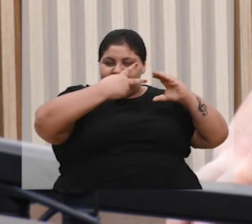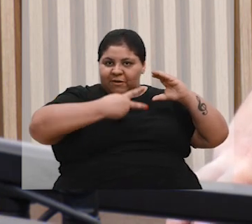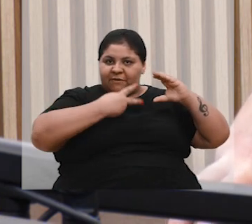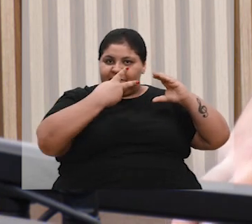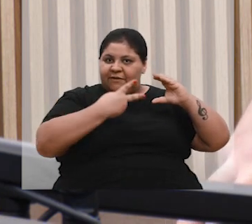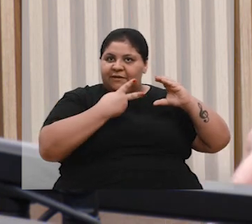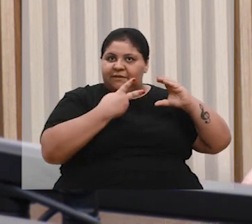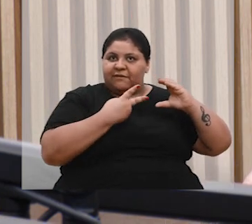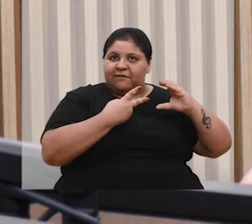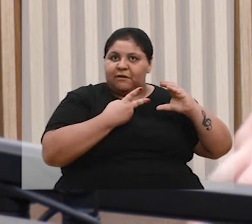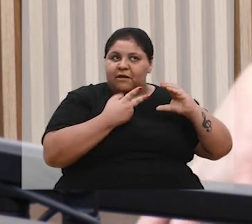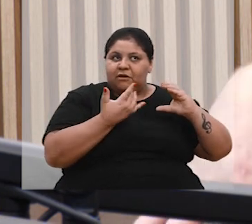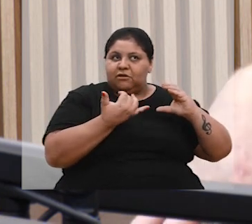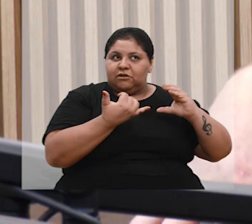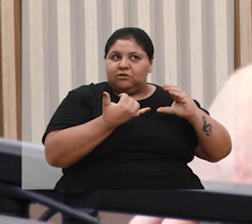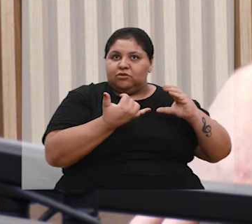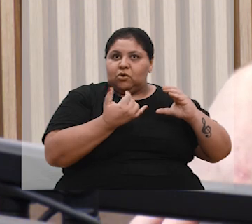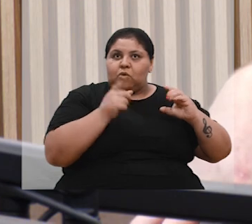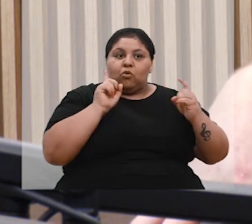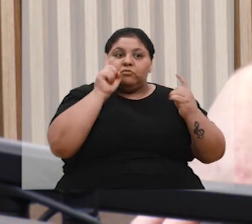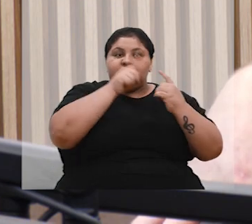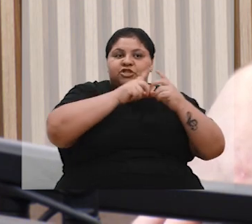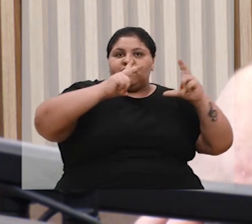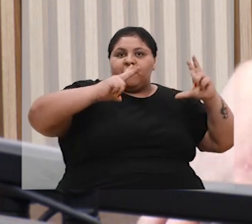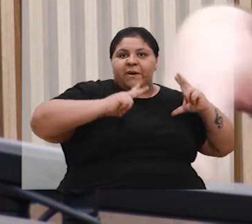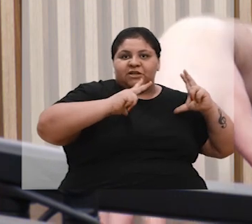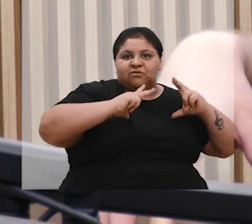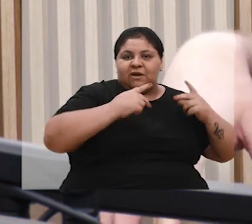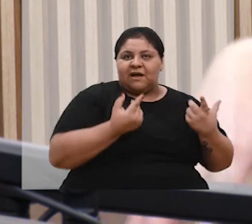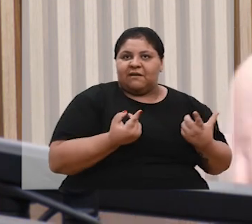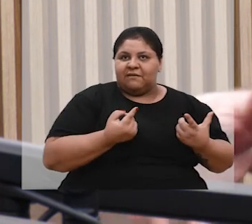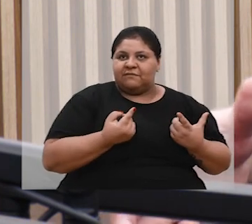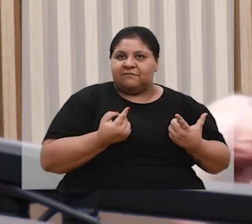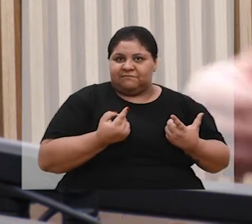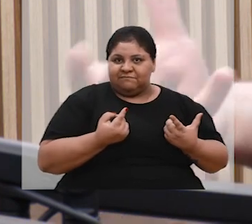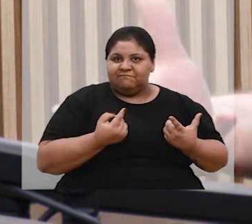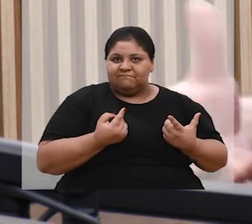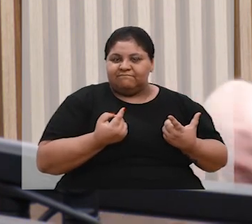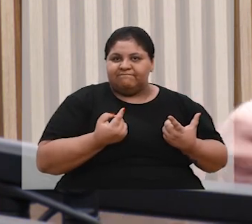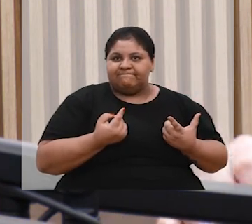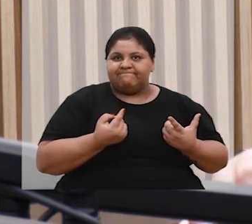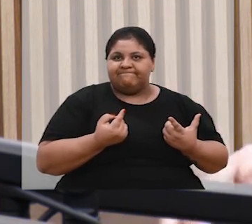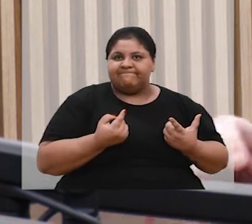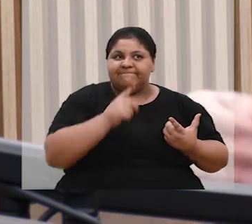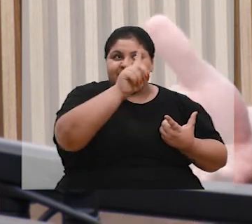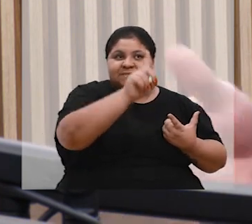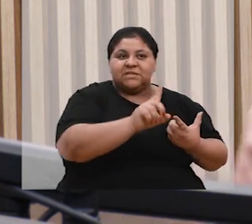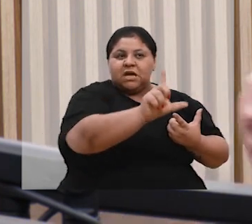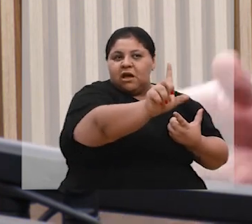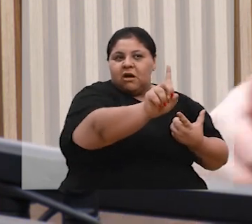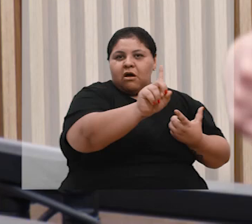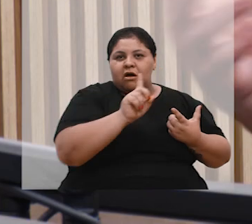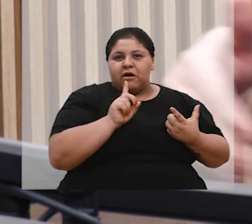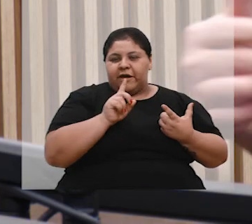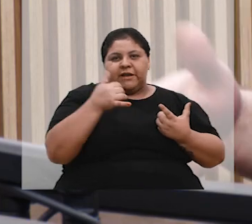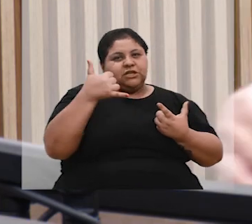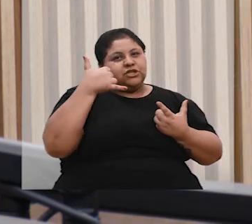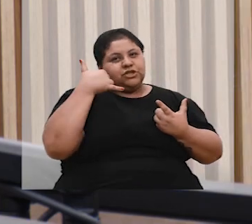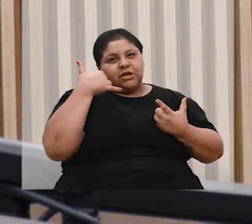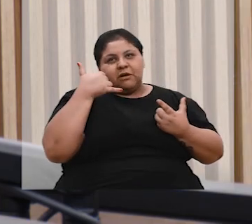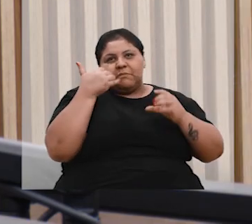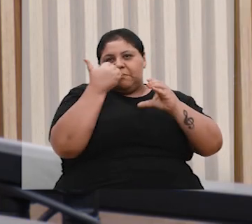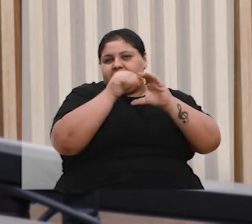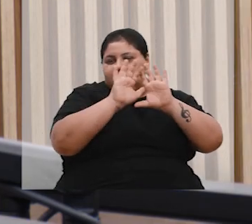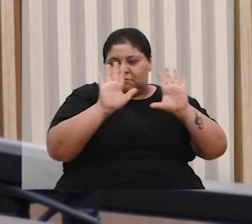Câmara de maneira pessoal. Ele não vem aqui, né? Eu digo no sentido, ele vem ele entra em contato